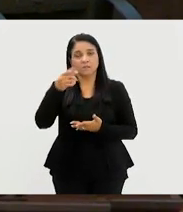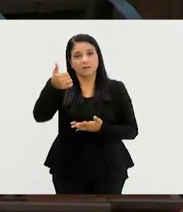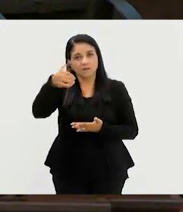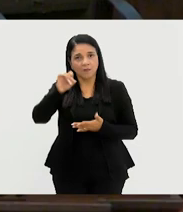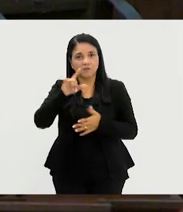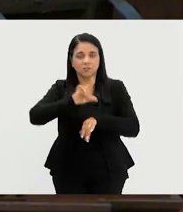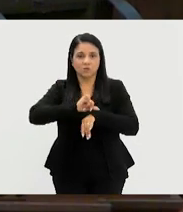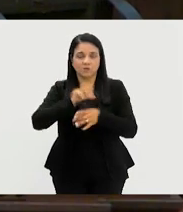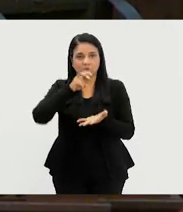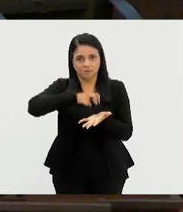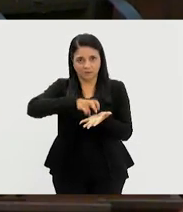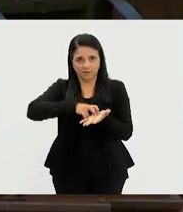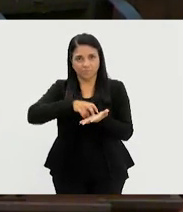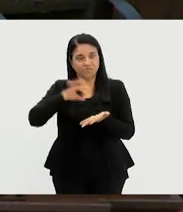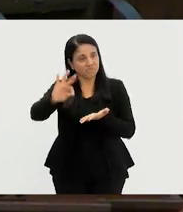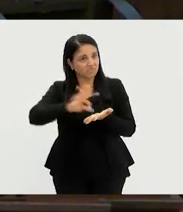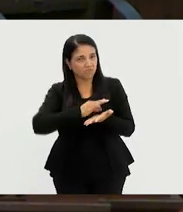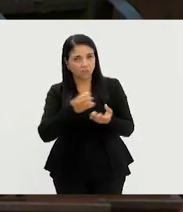orador inscrito,